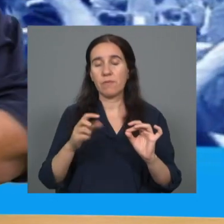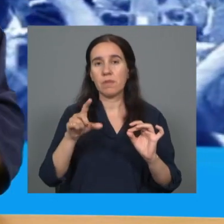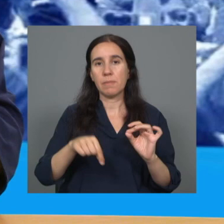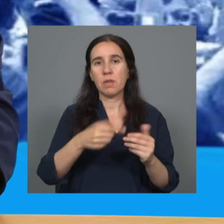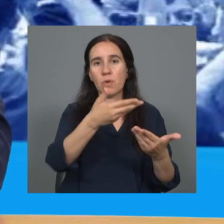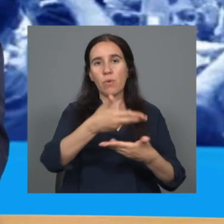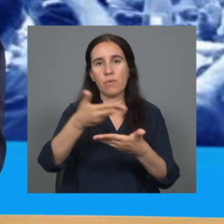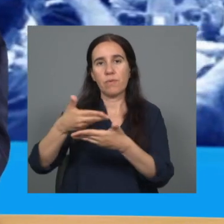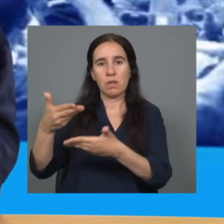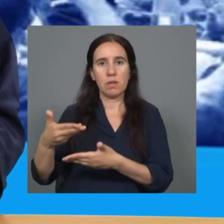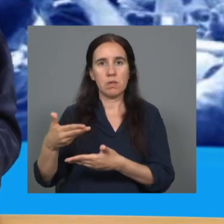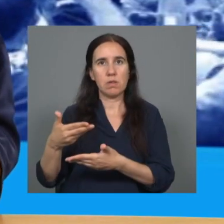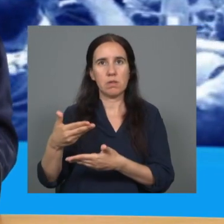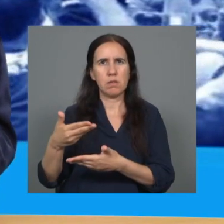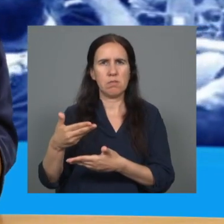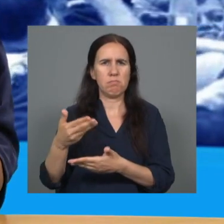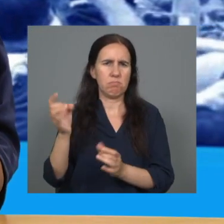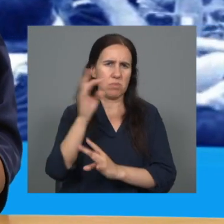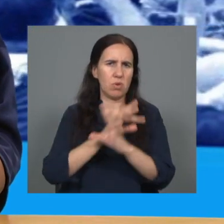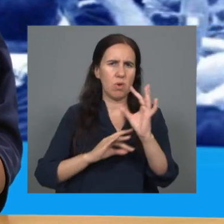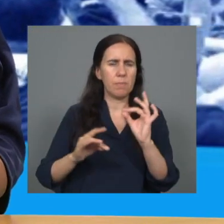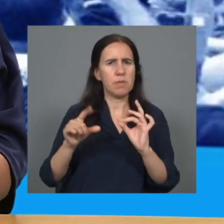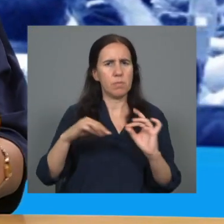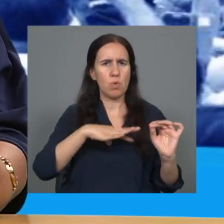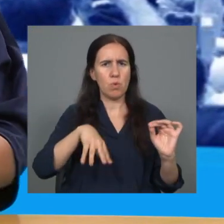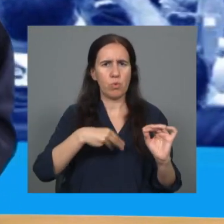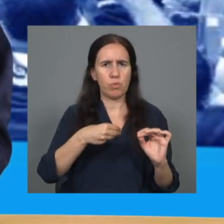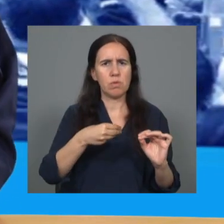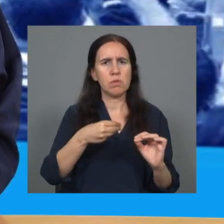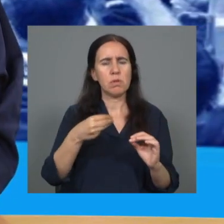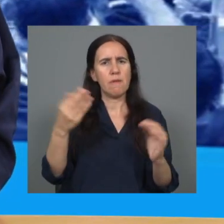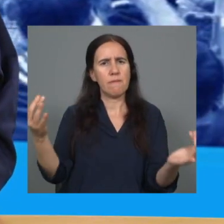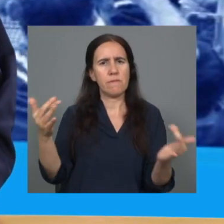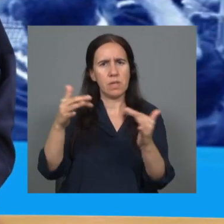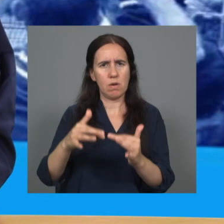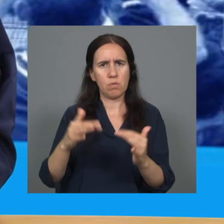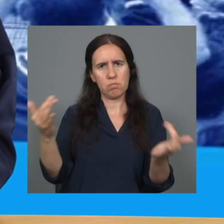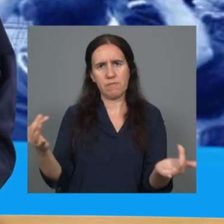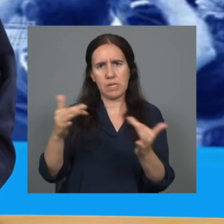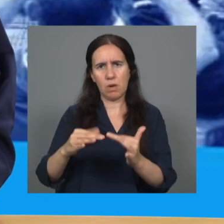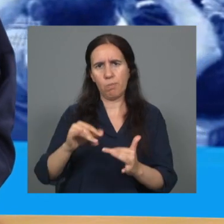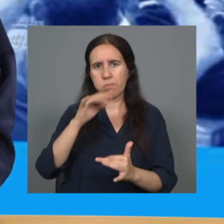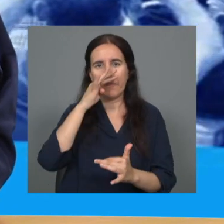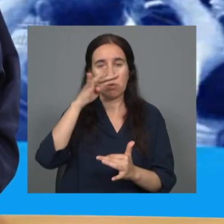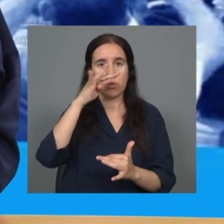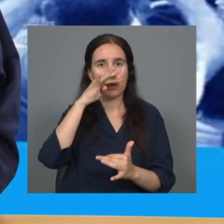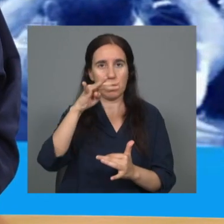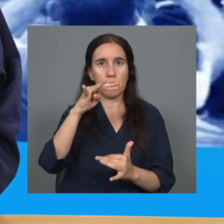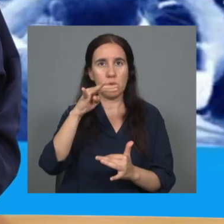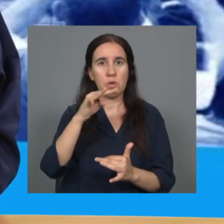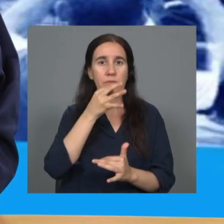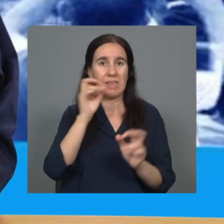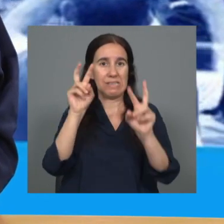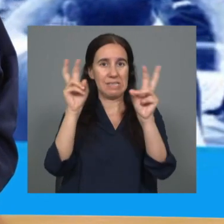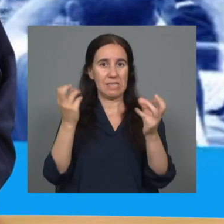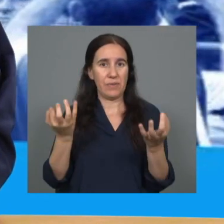convidados na Europa e do mundo que virão a Viana do Castelo para falar de